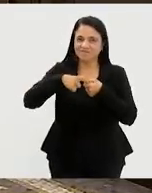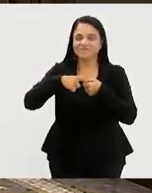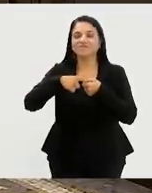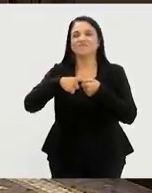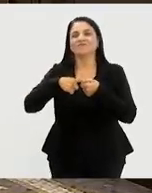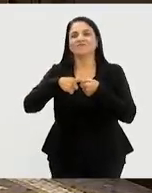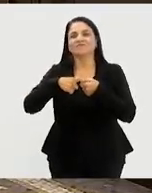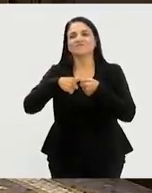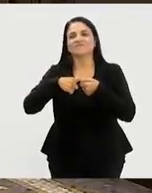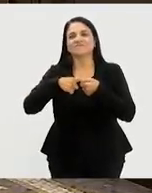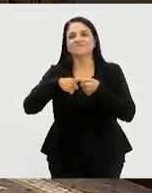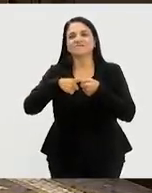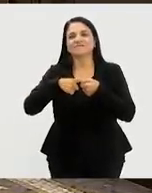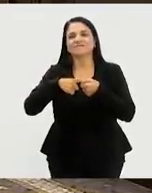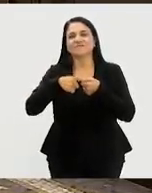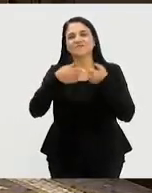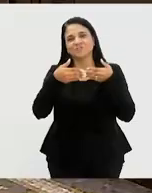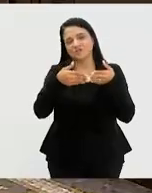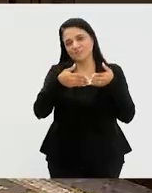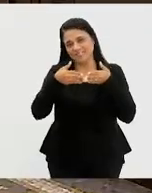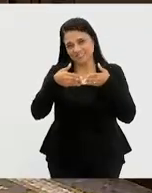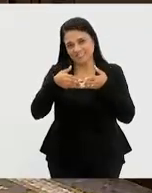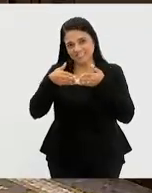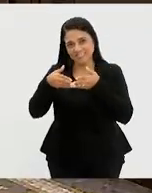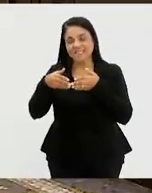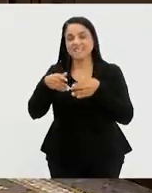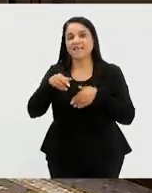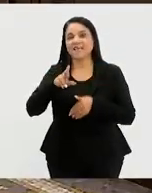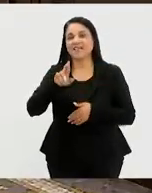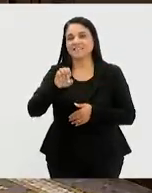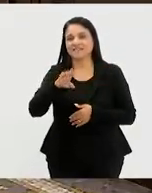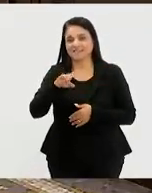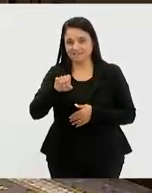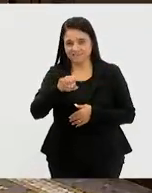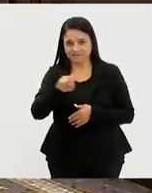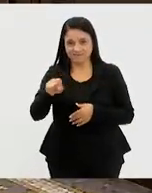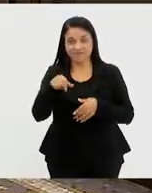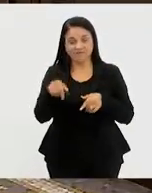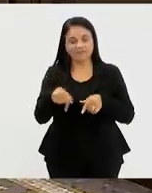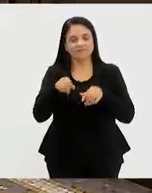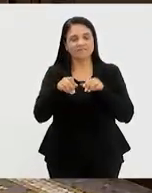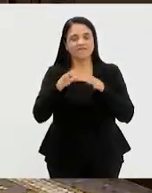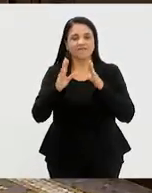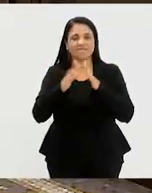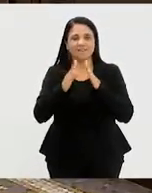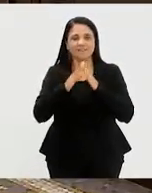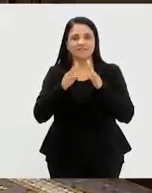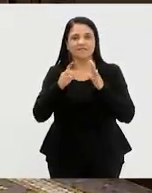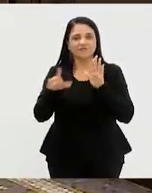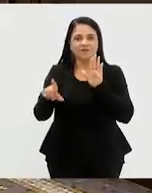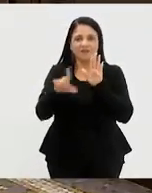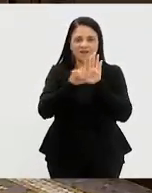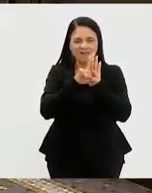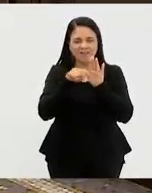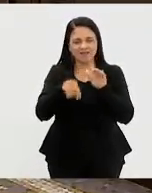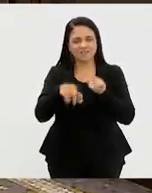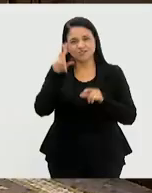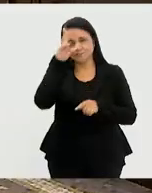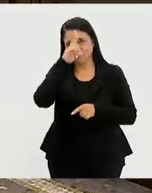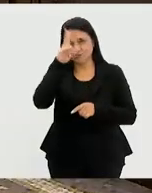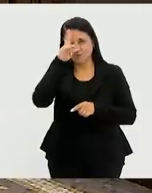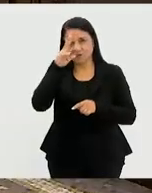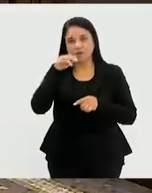eh dos recessos né que nós tivemos mas nessa casa de leis essa casa que é uma casa histórica hoje o museu da